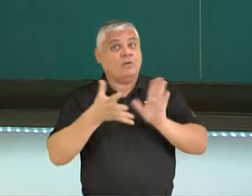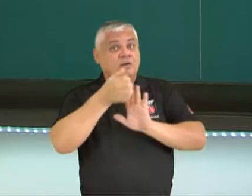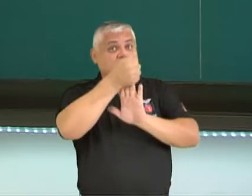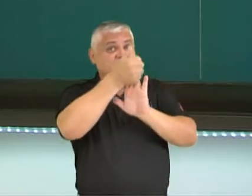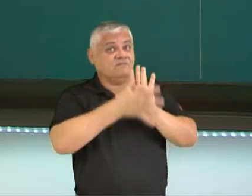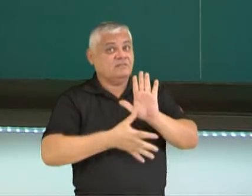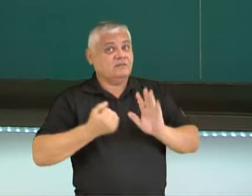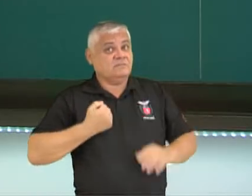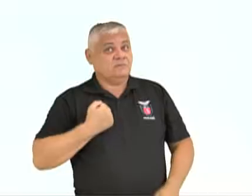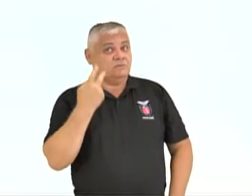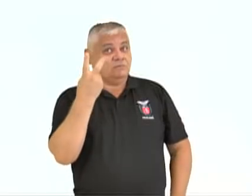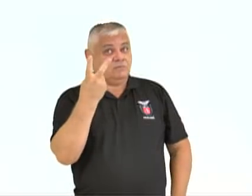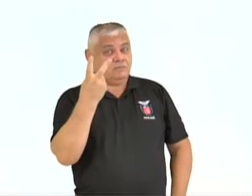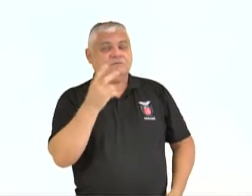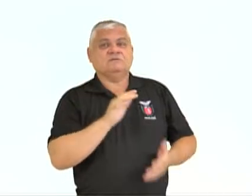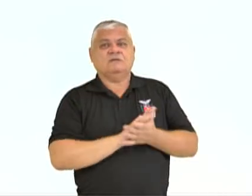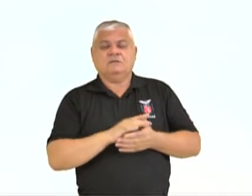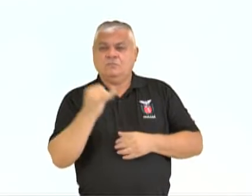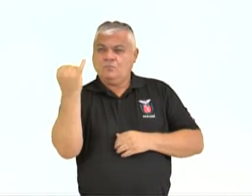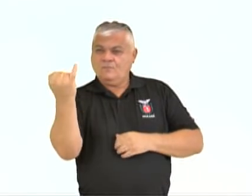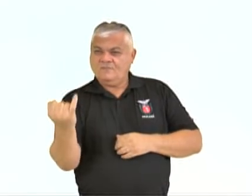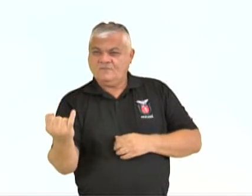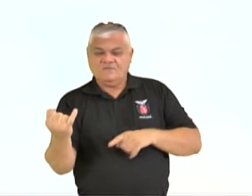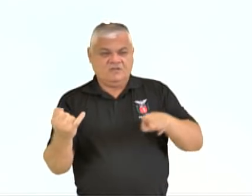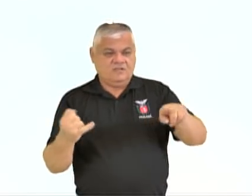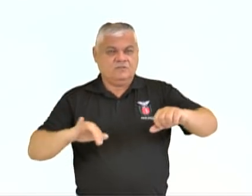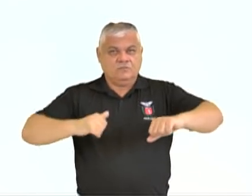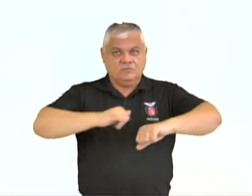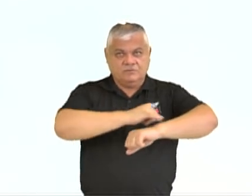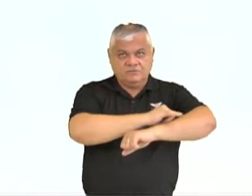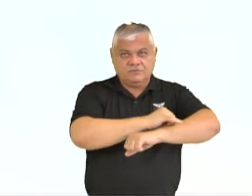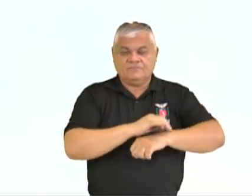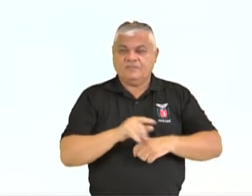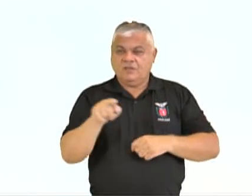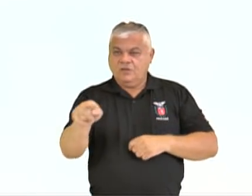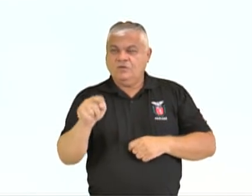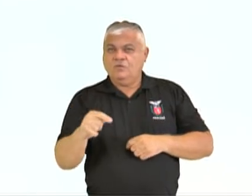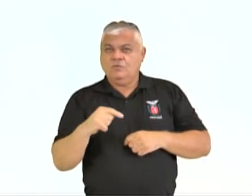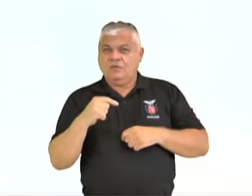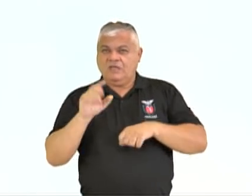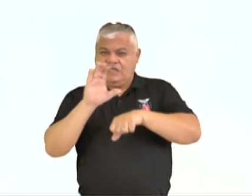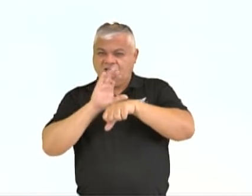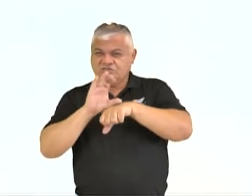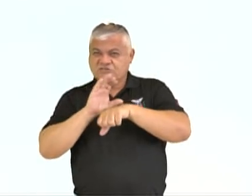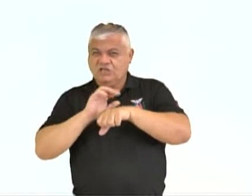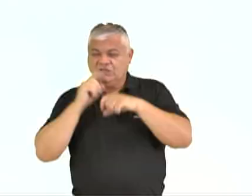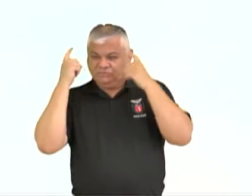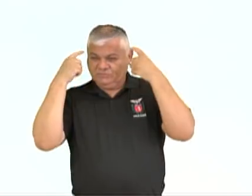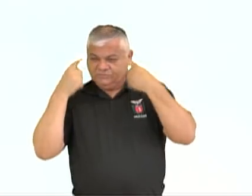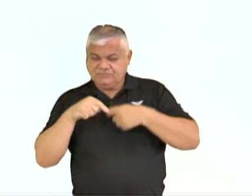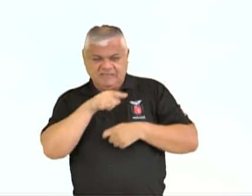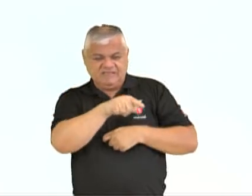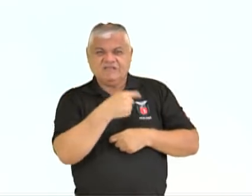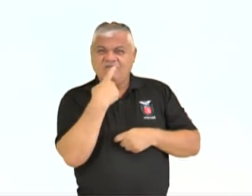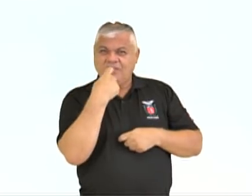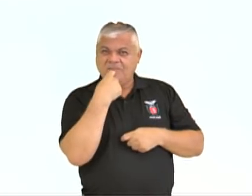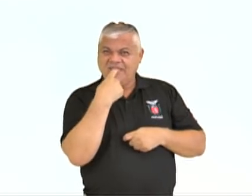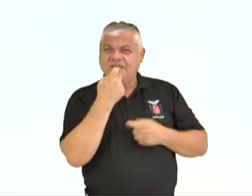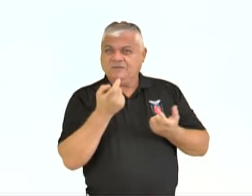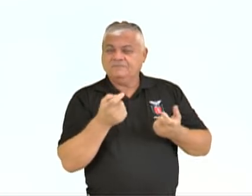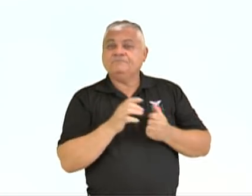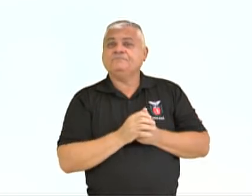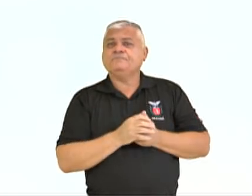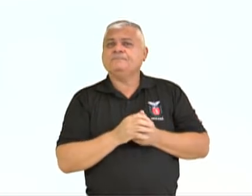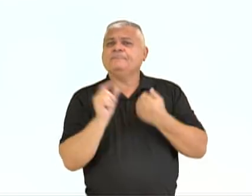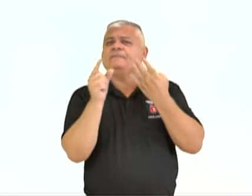2 para você. Um é magrelo, o outro é gordinho. Um é castanho, o outro é ruivinho. Por que a